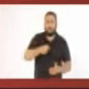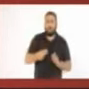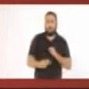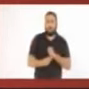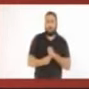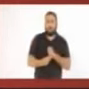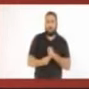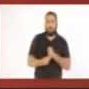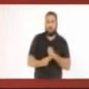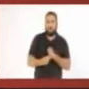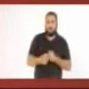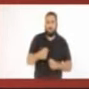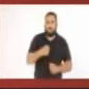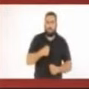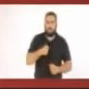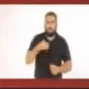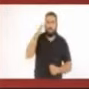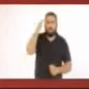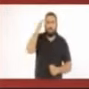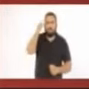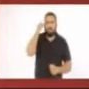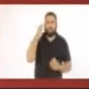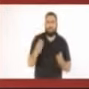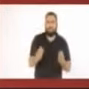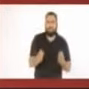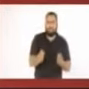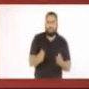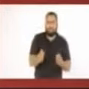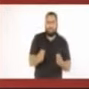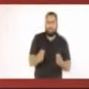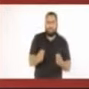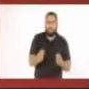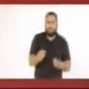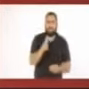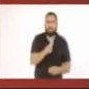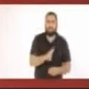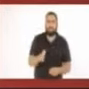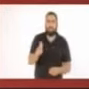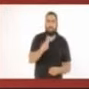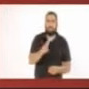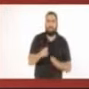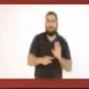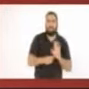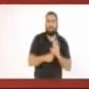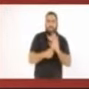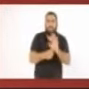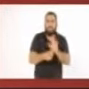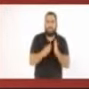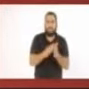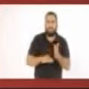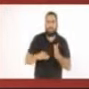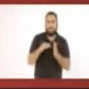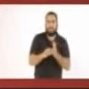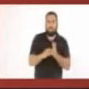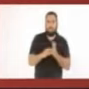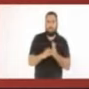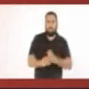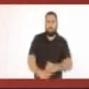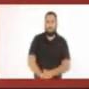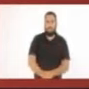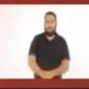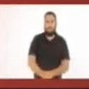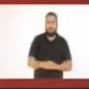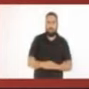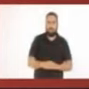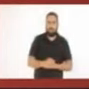a minha experiência para ajudar no desenvolvimento do Espírito Santo e de nossas cidades. João Coser, 1313, a vitória do